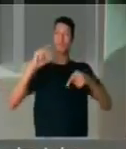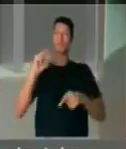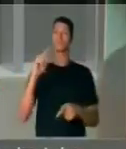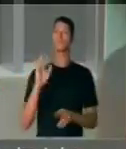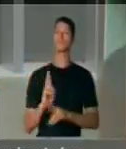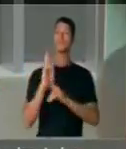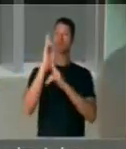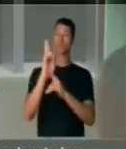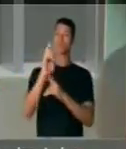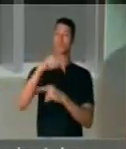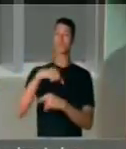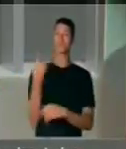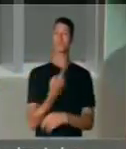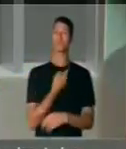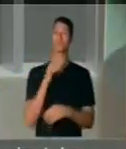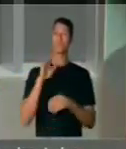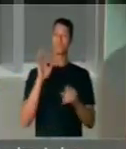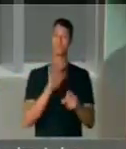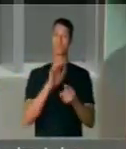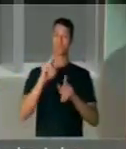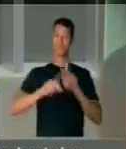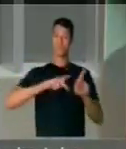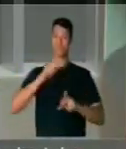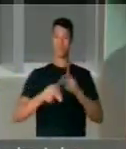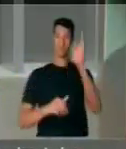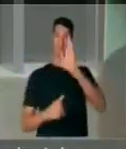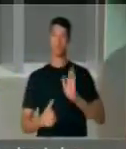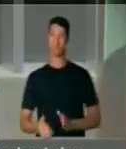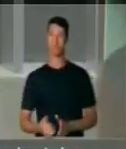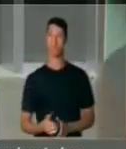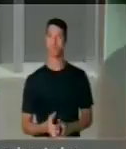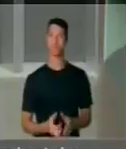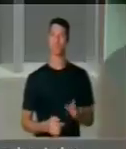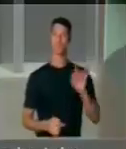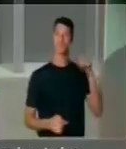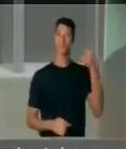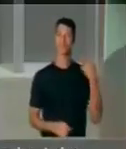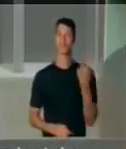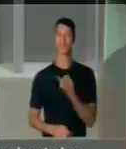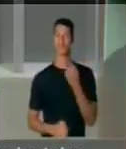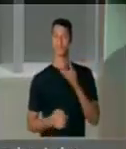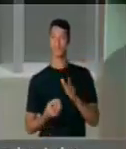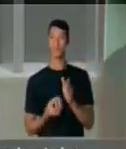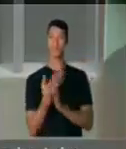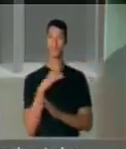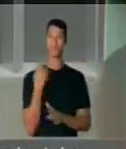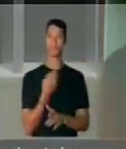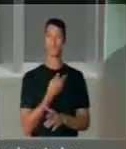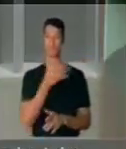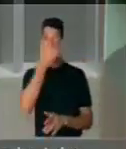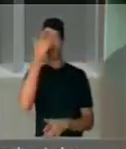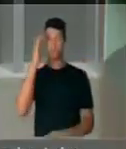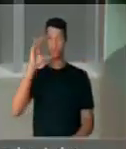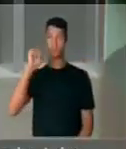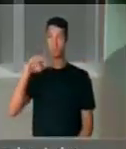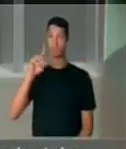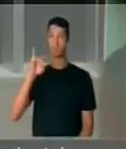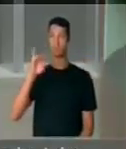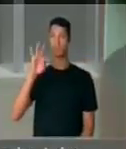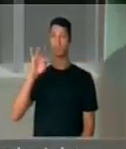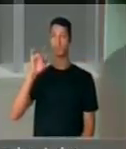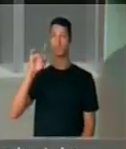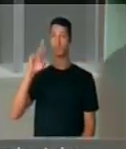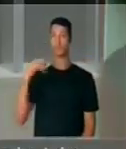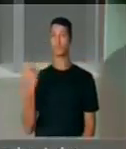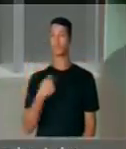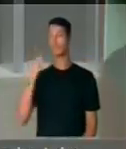que representamos as demandas da população brasileira. Depois que lançamos nossa candidatura, fomos pelo